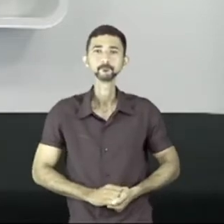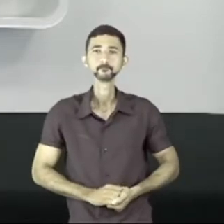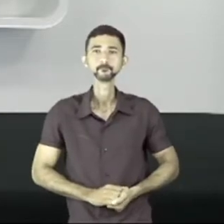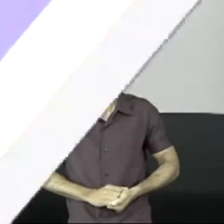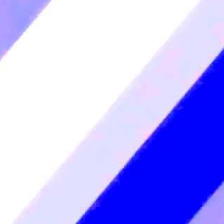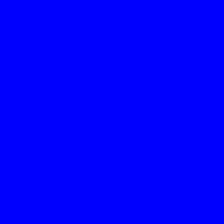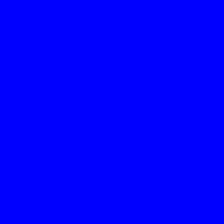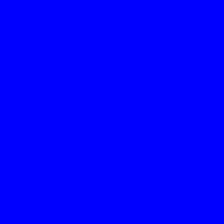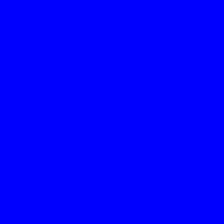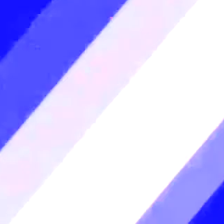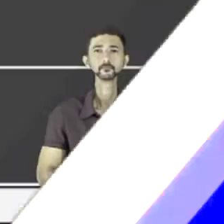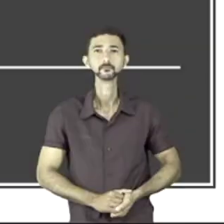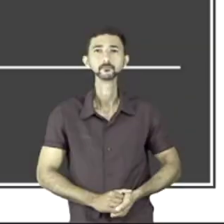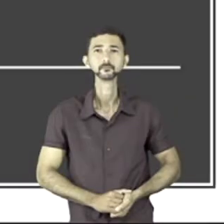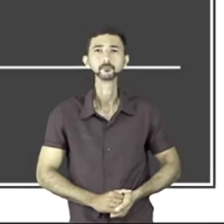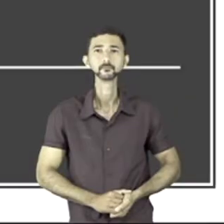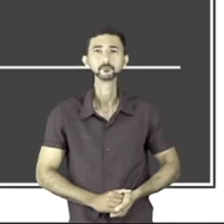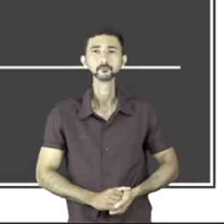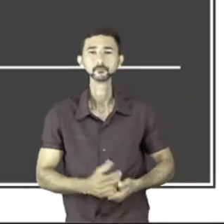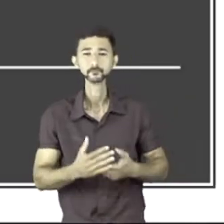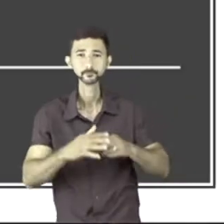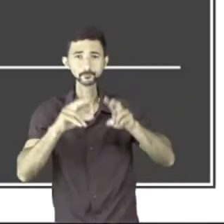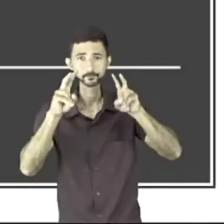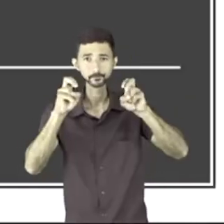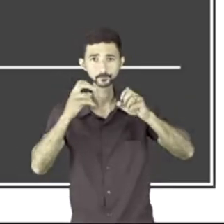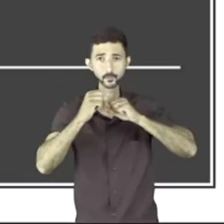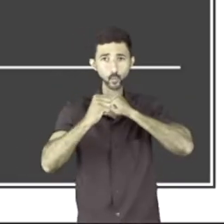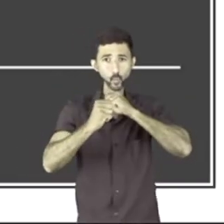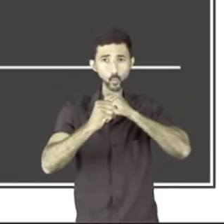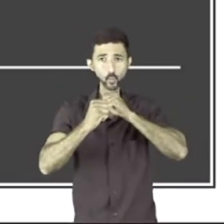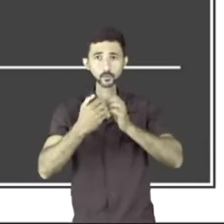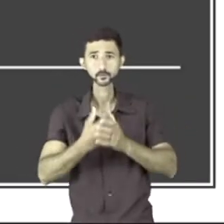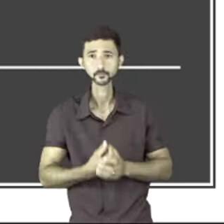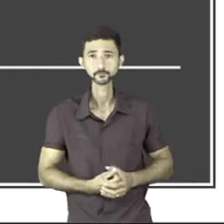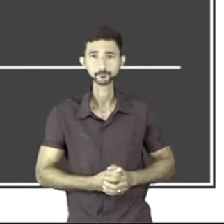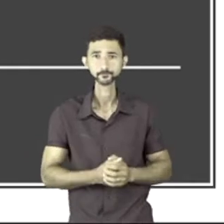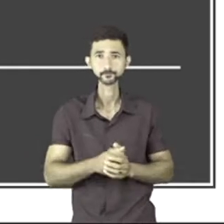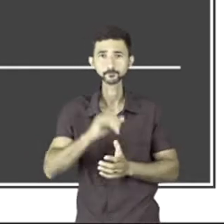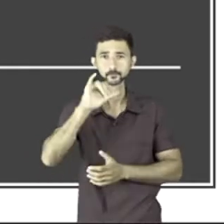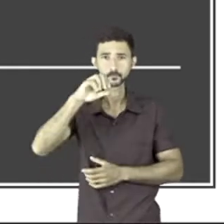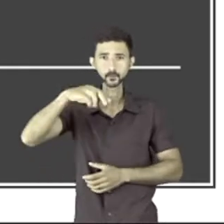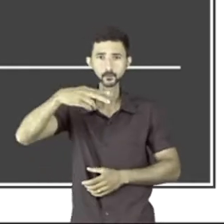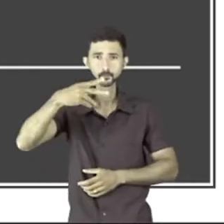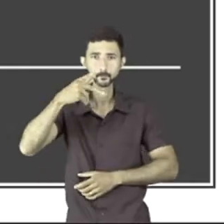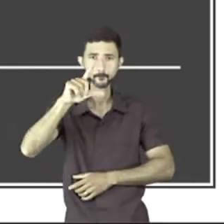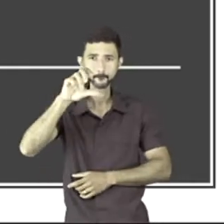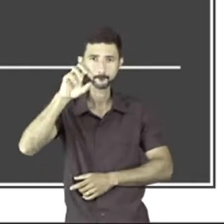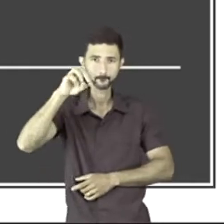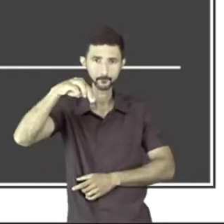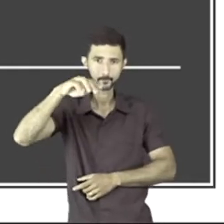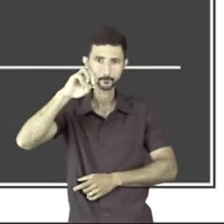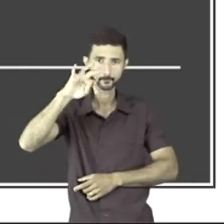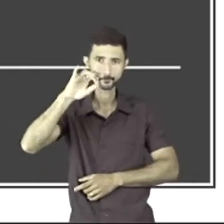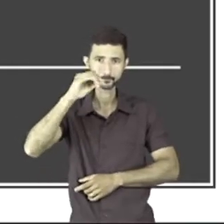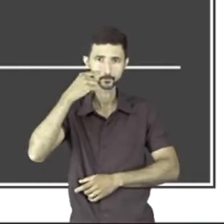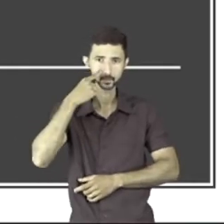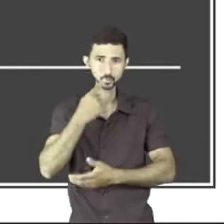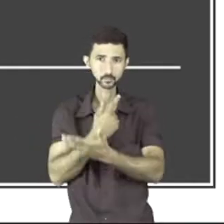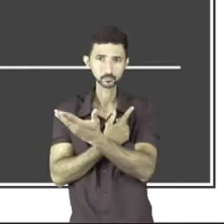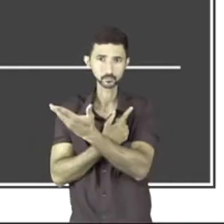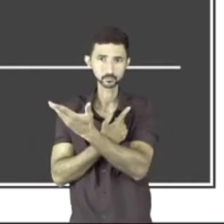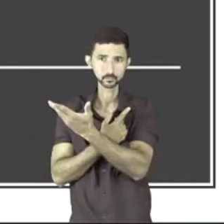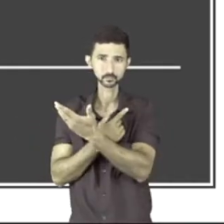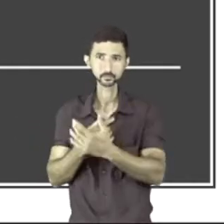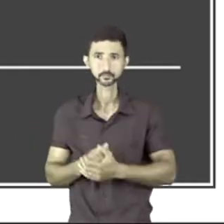Então vamos para a nossa tela. Então, o nosso tema, as lutas com implementos. Primeiro, vamos relembrar o que é um implemento? Você está